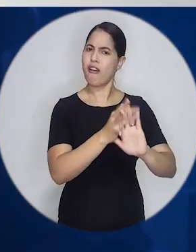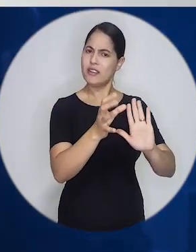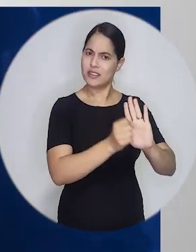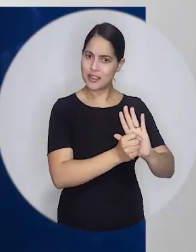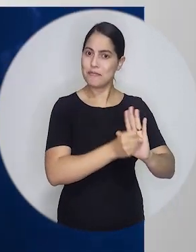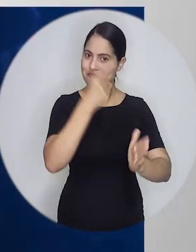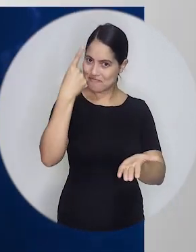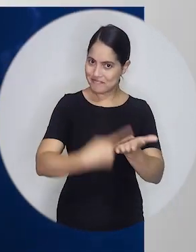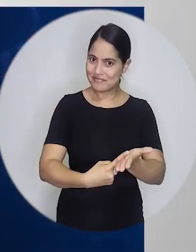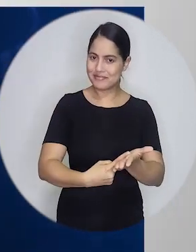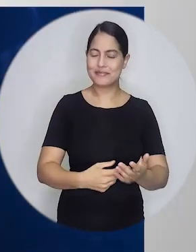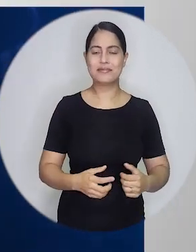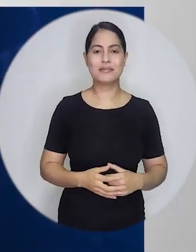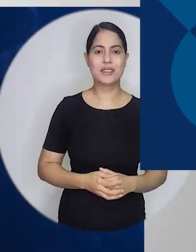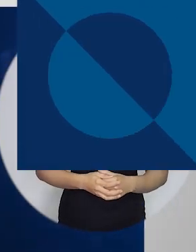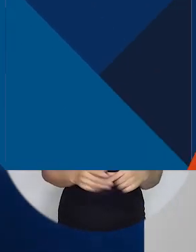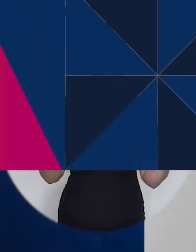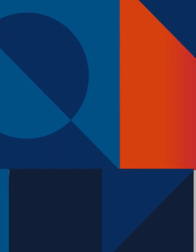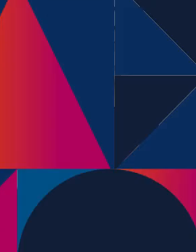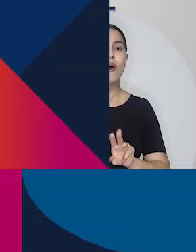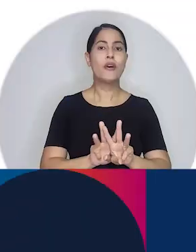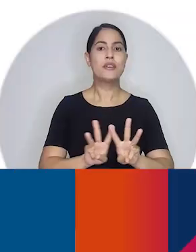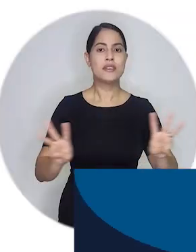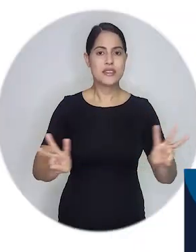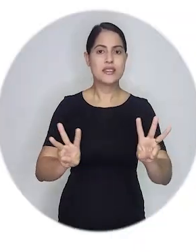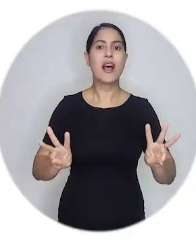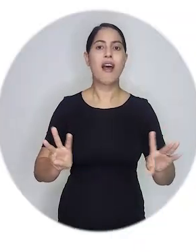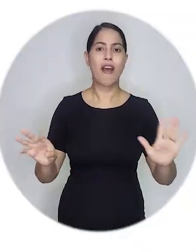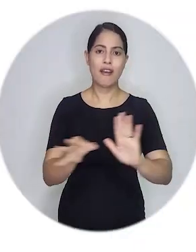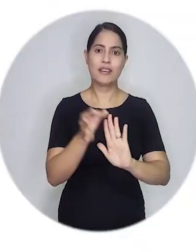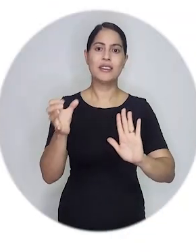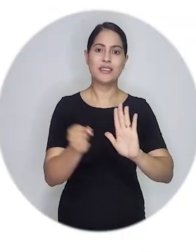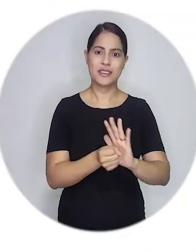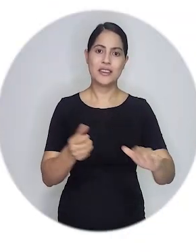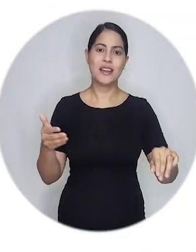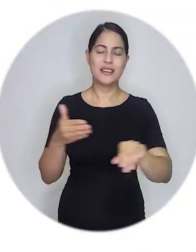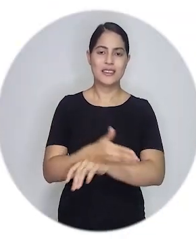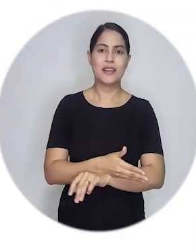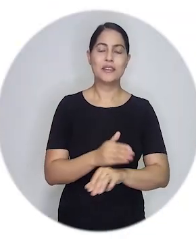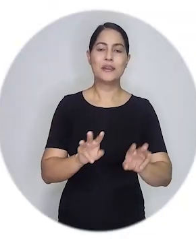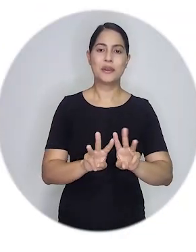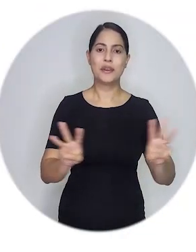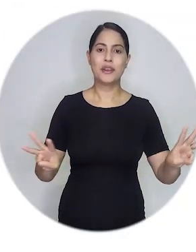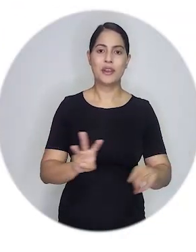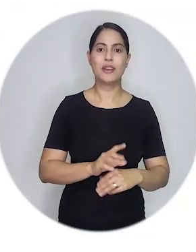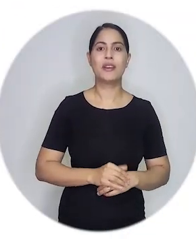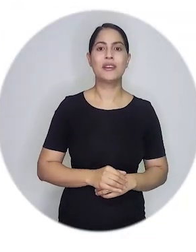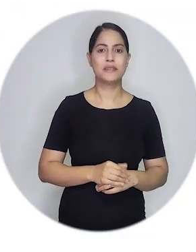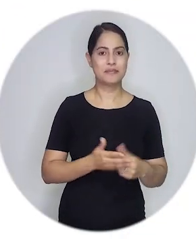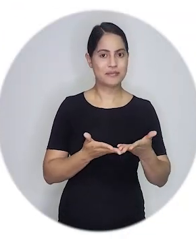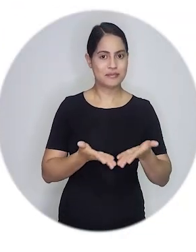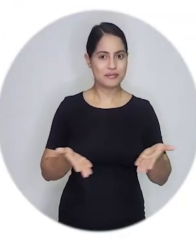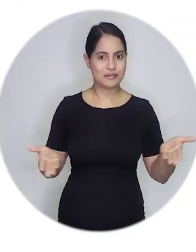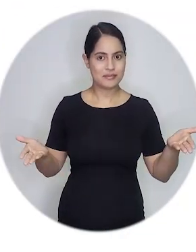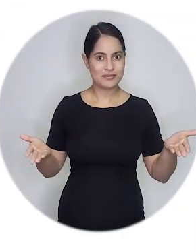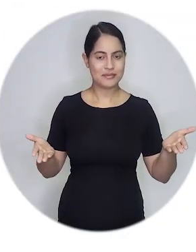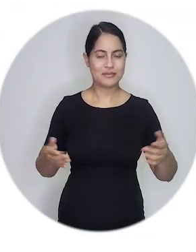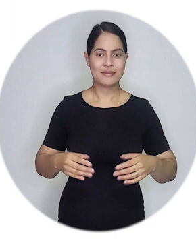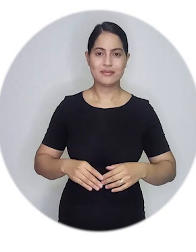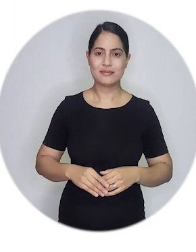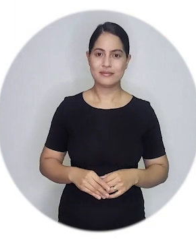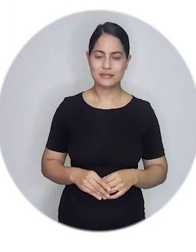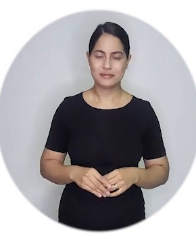mais. Reserve já essa data. Entre agora mesmo no site do evento e faça a sua inscrição. Basta